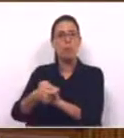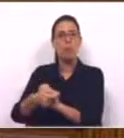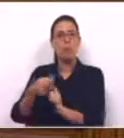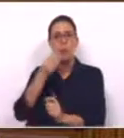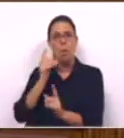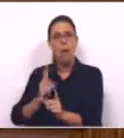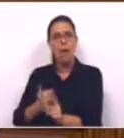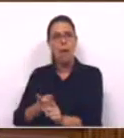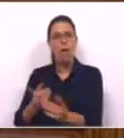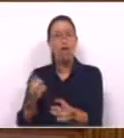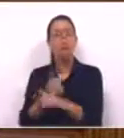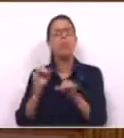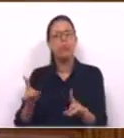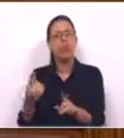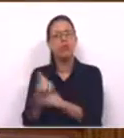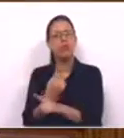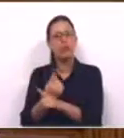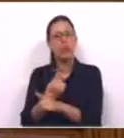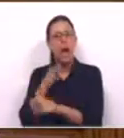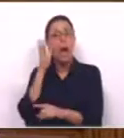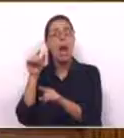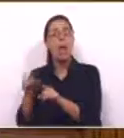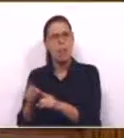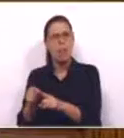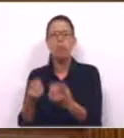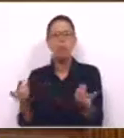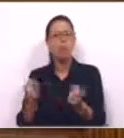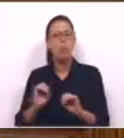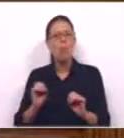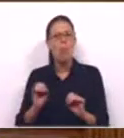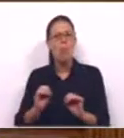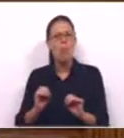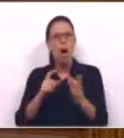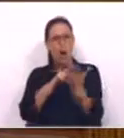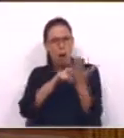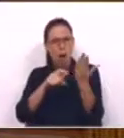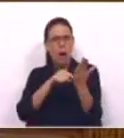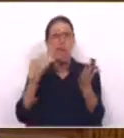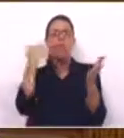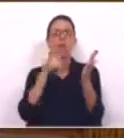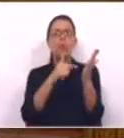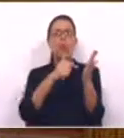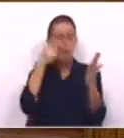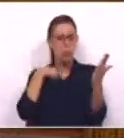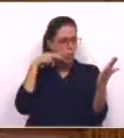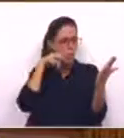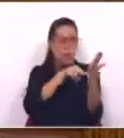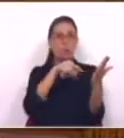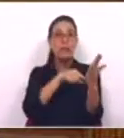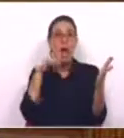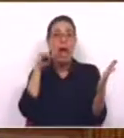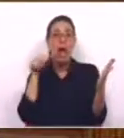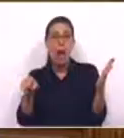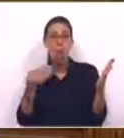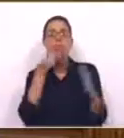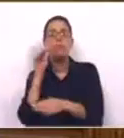modificada porque é que esses produtos de origem animal não hão de trazer no seu rótulo uma informação ao consumidor que aquele